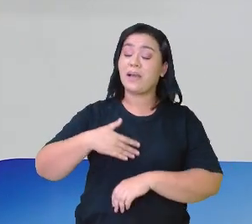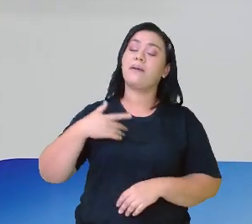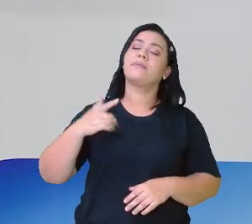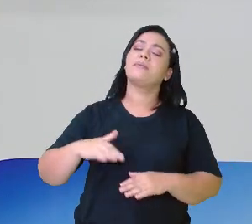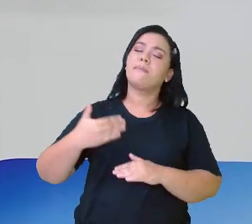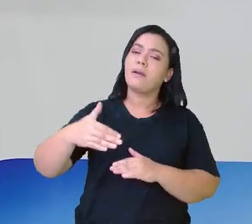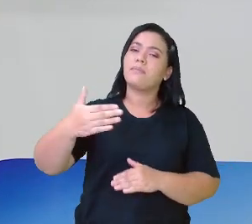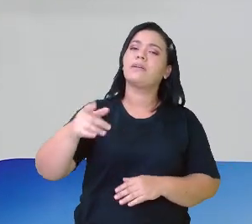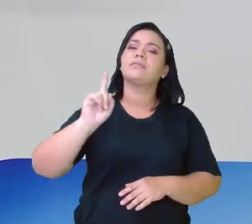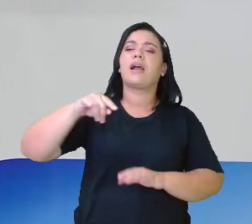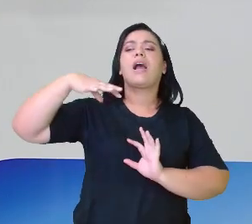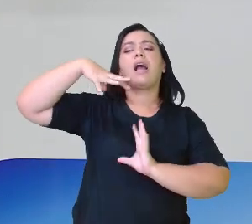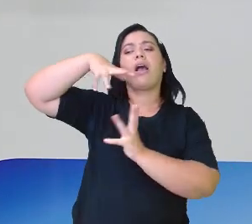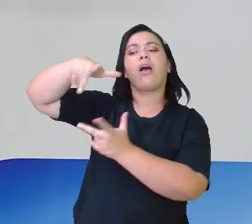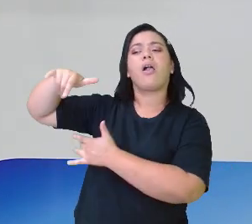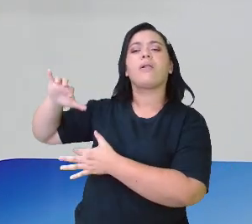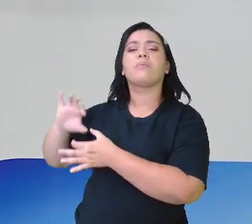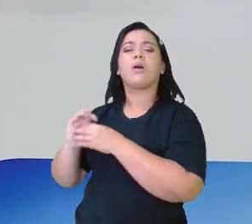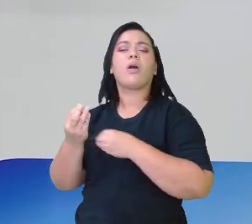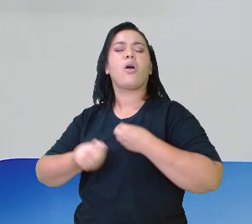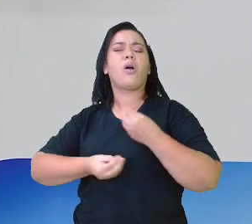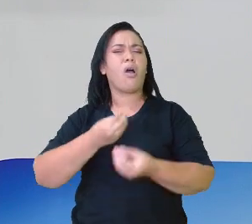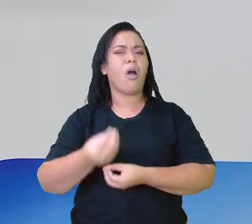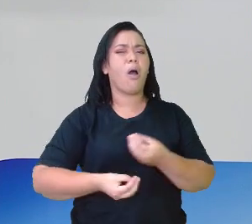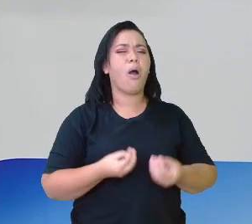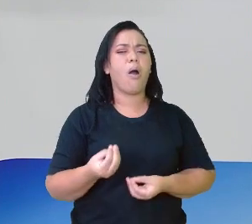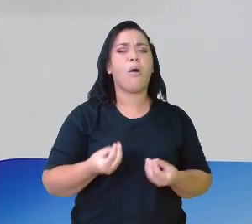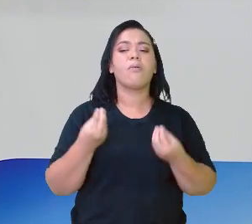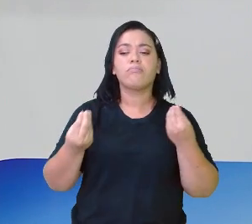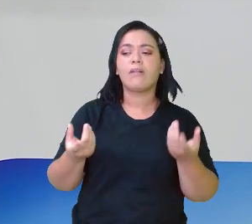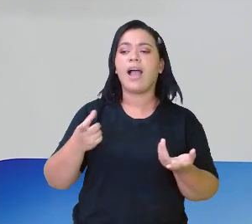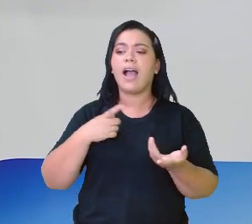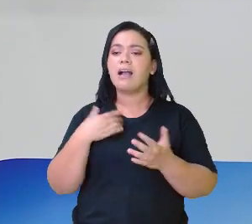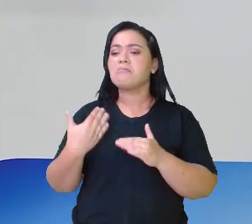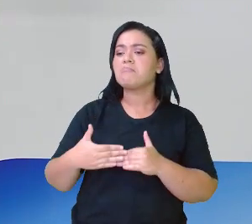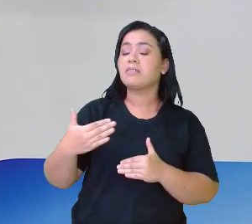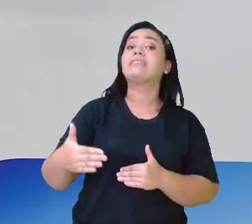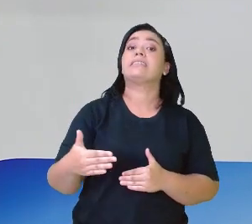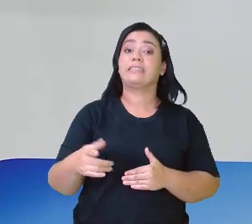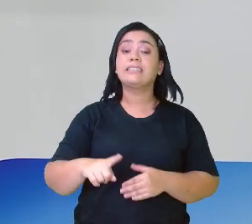para frente sobre a globalização, como é que a gente pode encarar esse processo de